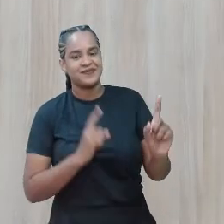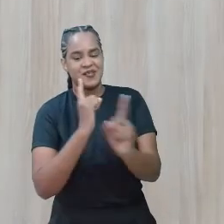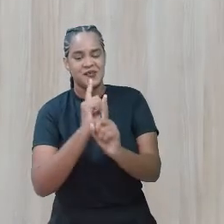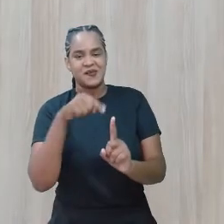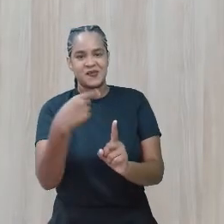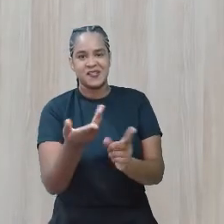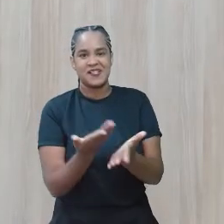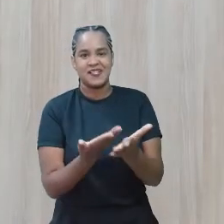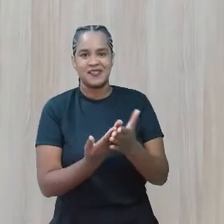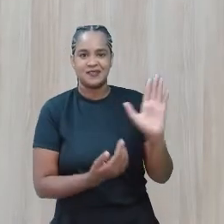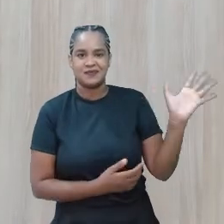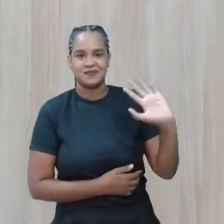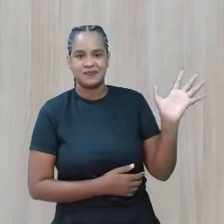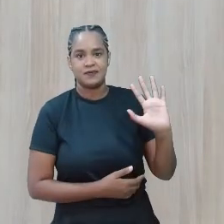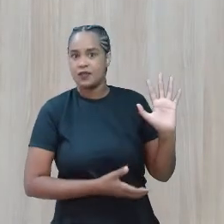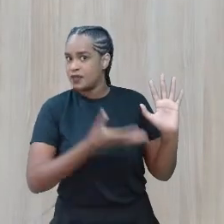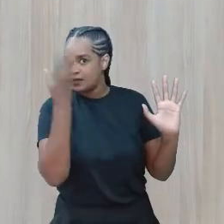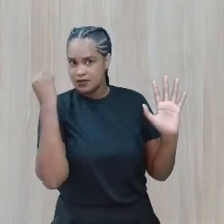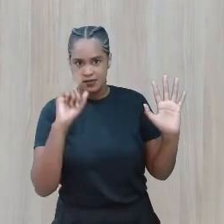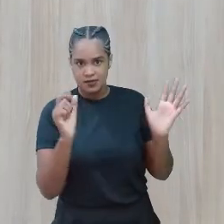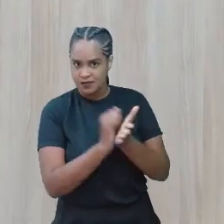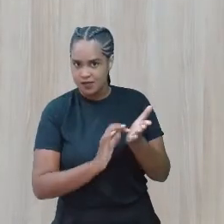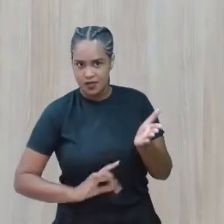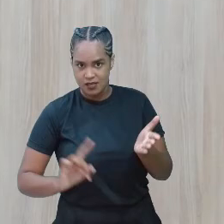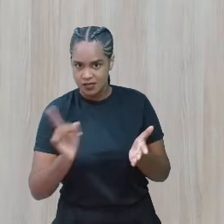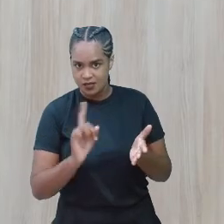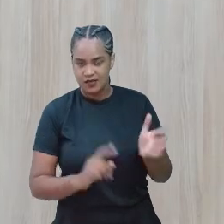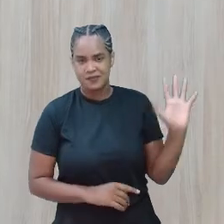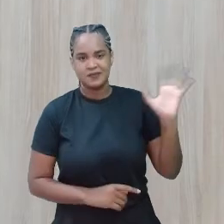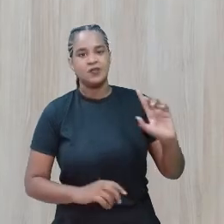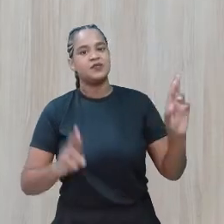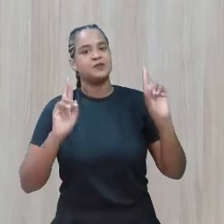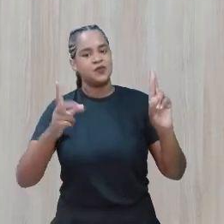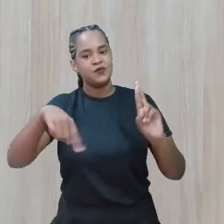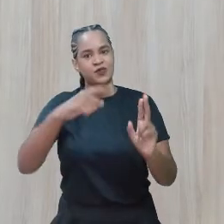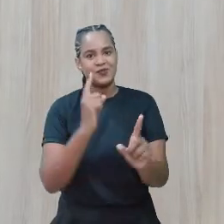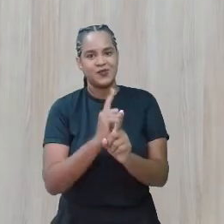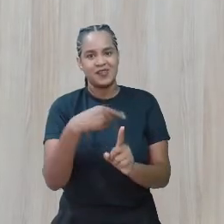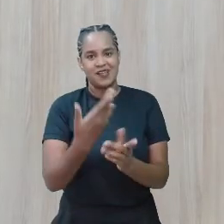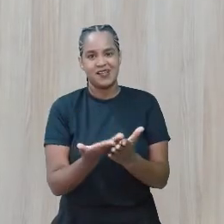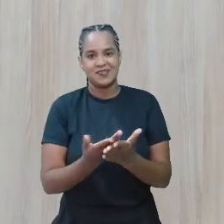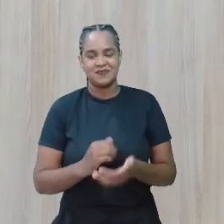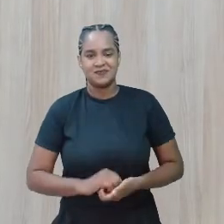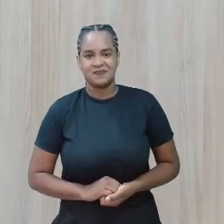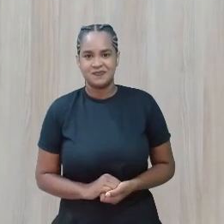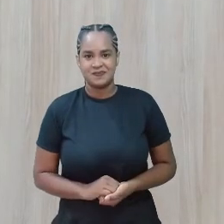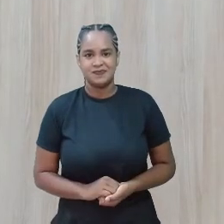nosso próximo encontro. Não esquece aí da atividade. Aguardo vocês na próxima aula.